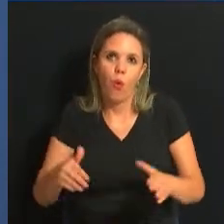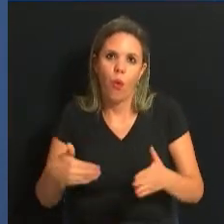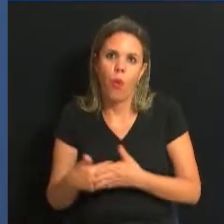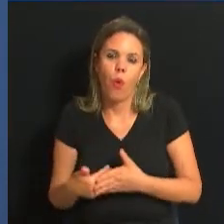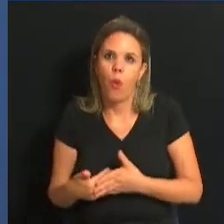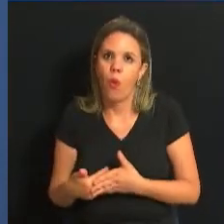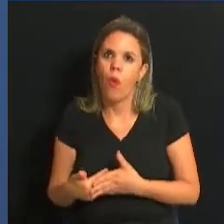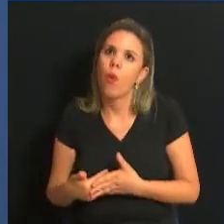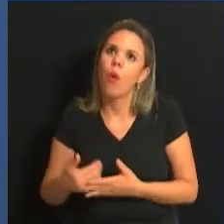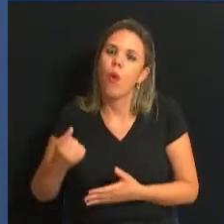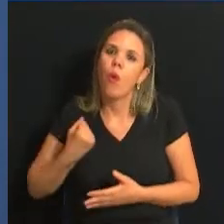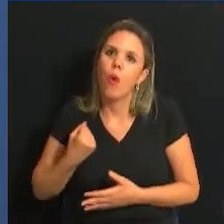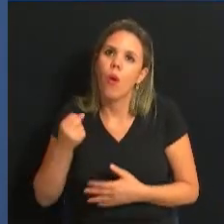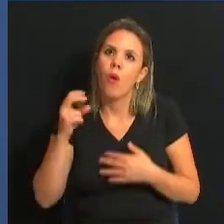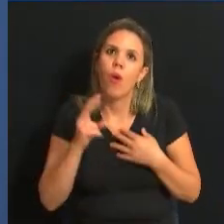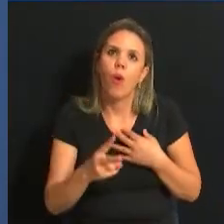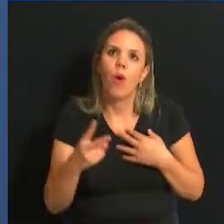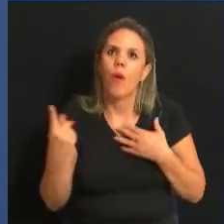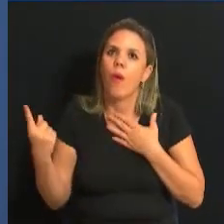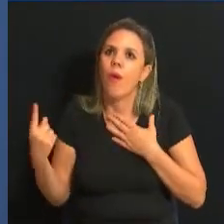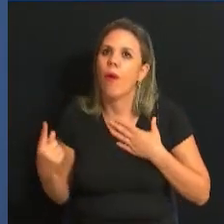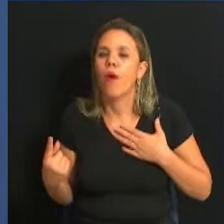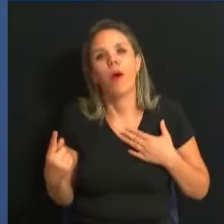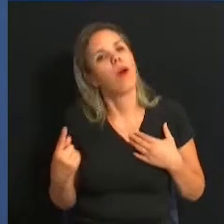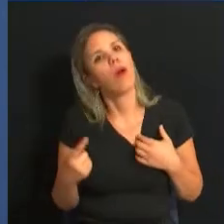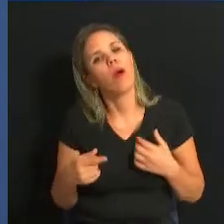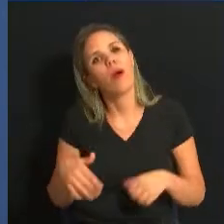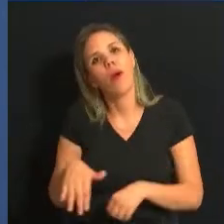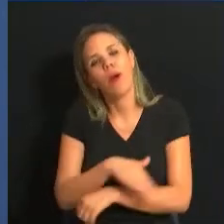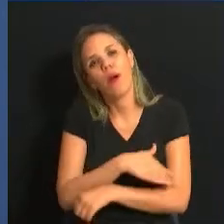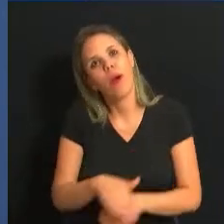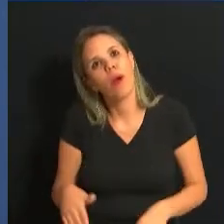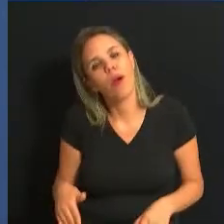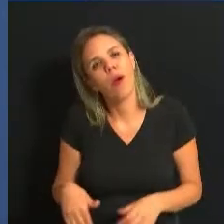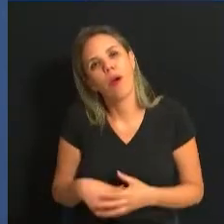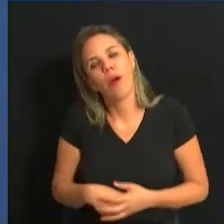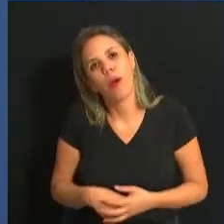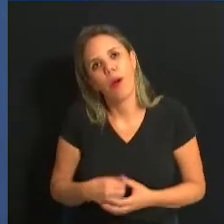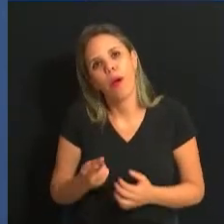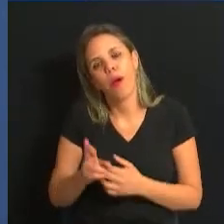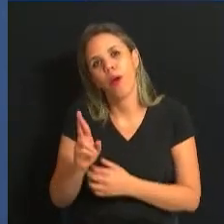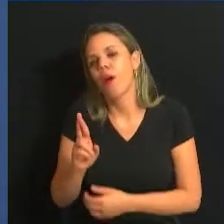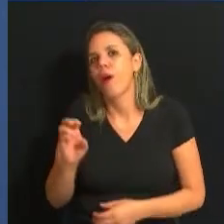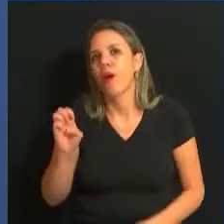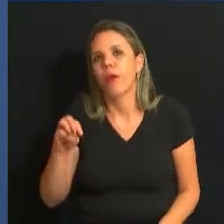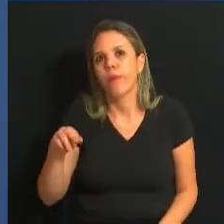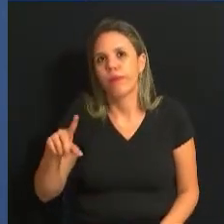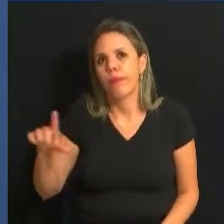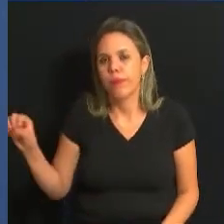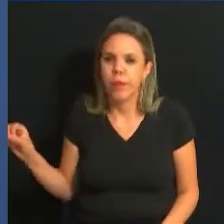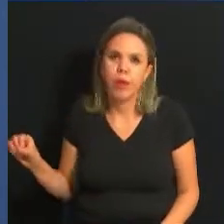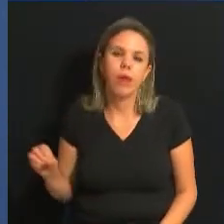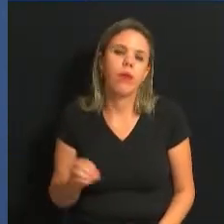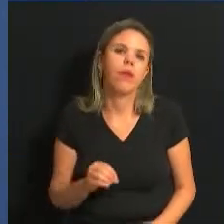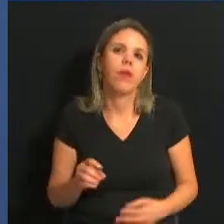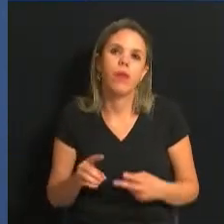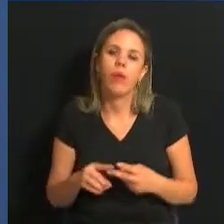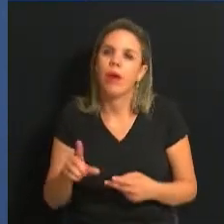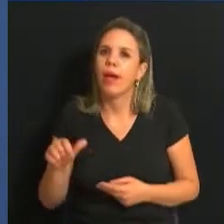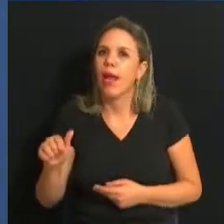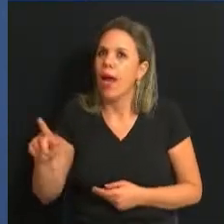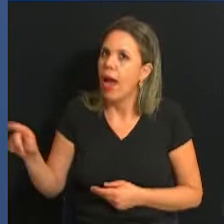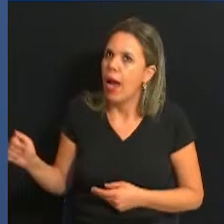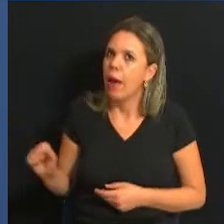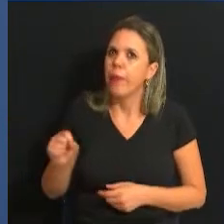numeral 521, no trecho entre a Rua Dr. Emílio Ribas e Antônio Lapa, das 8h30